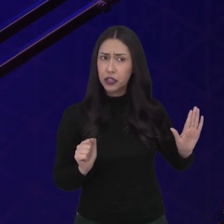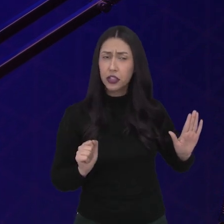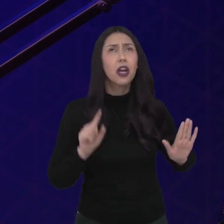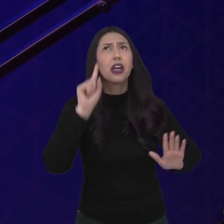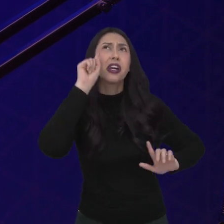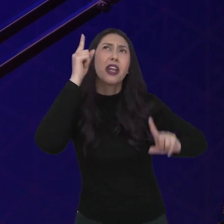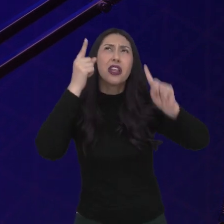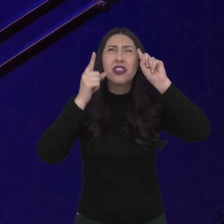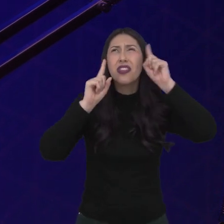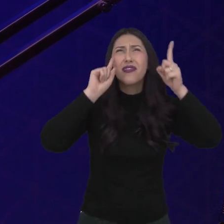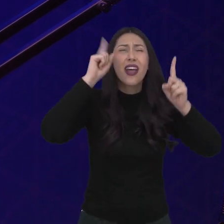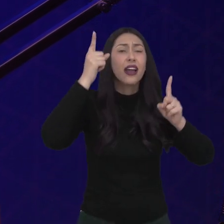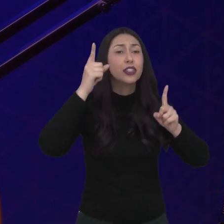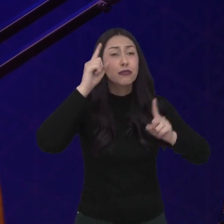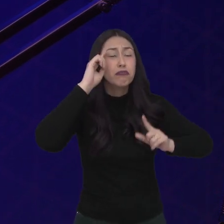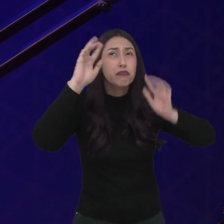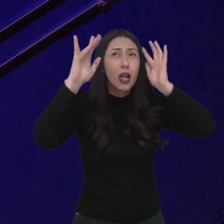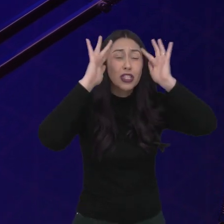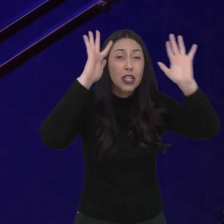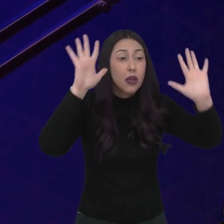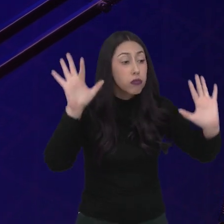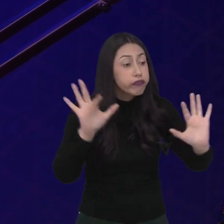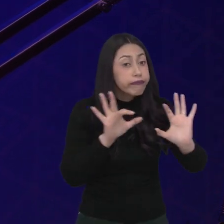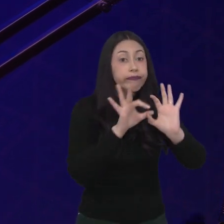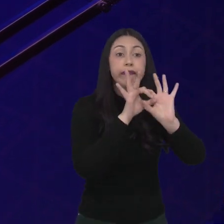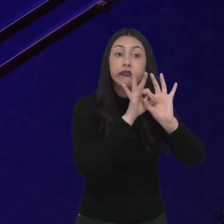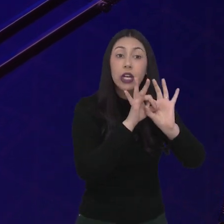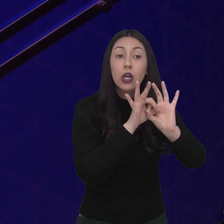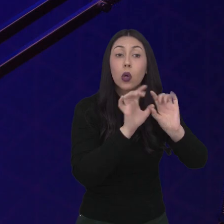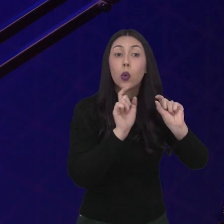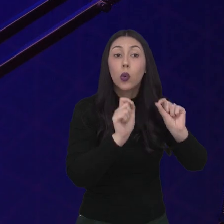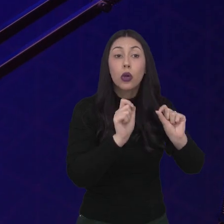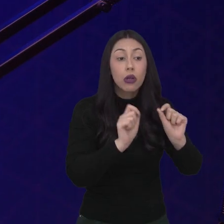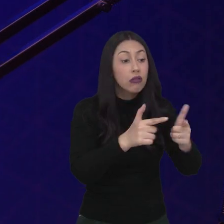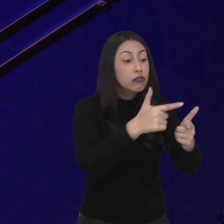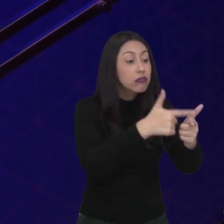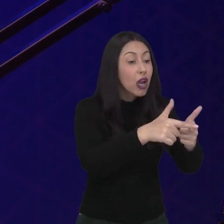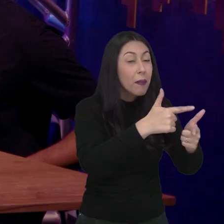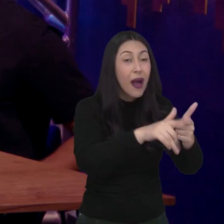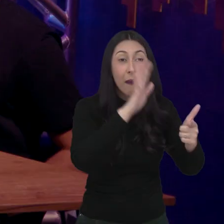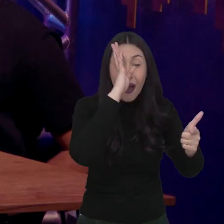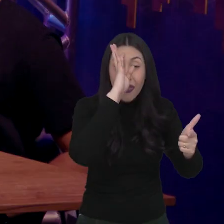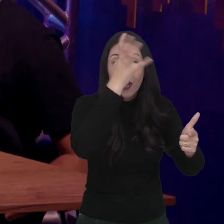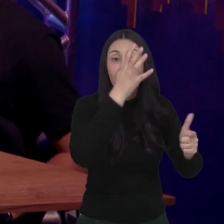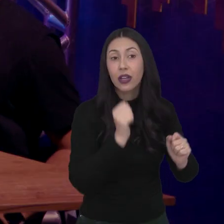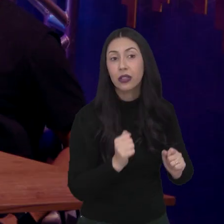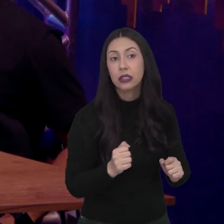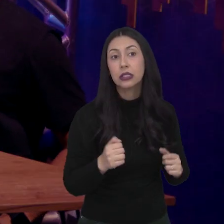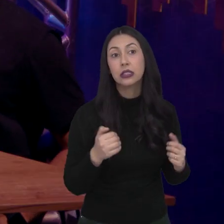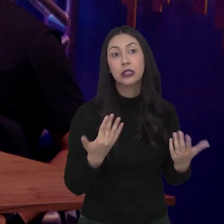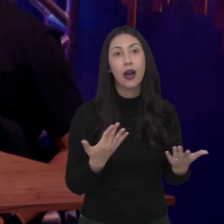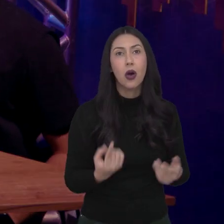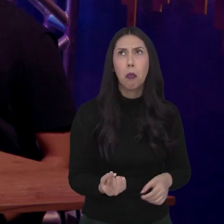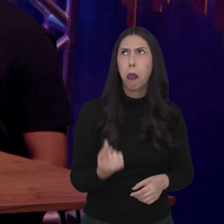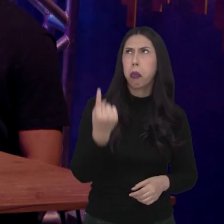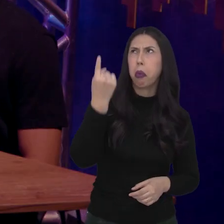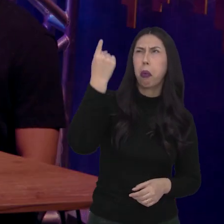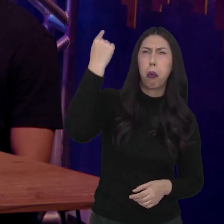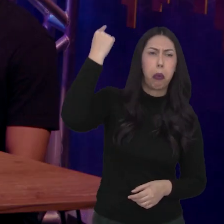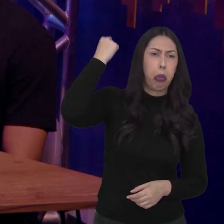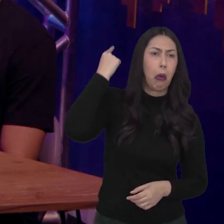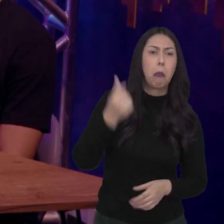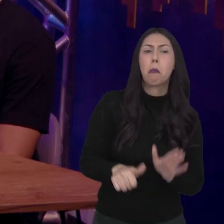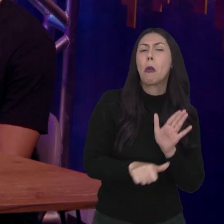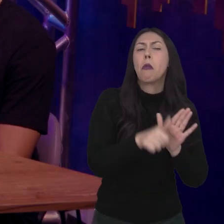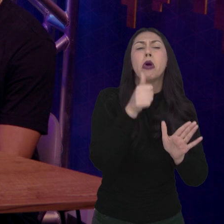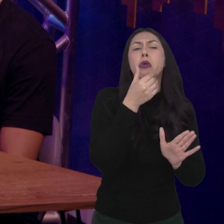criatividade e imaginação, elas estão diretamente ligadas a soluções de problemas. Então, sei lá, quando o homem das cavernas pensou